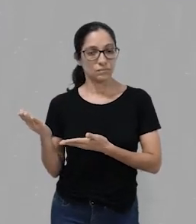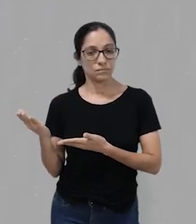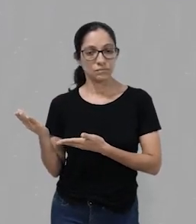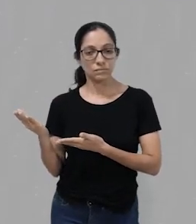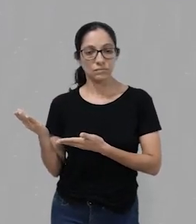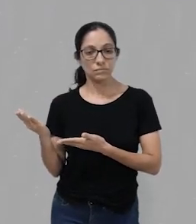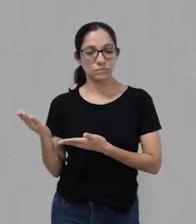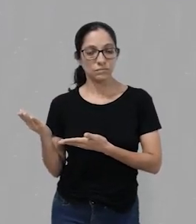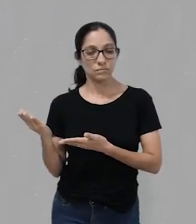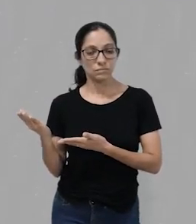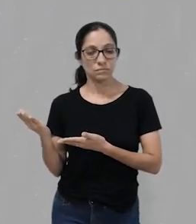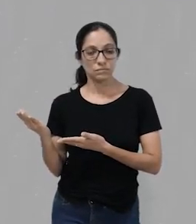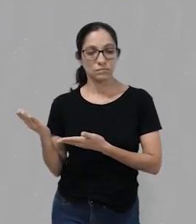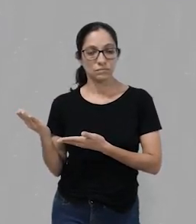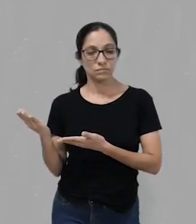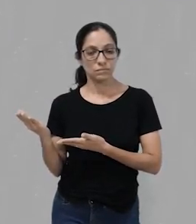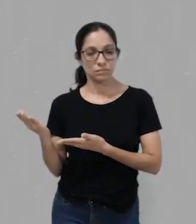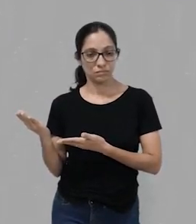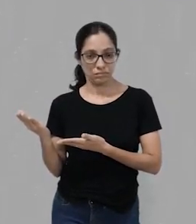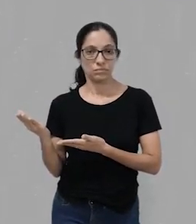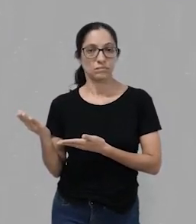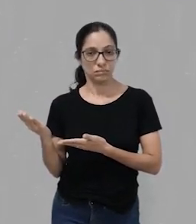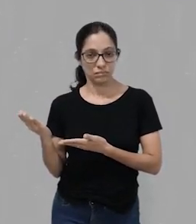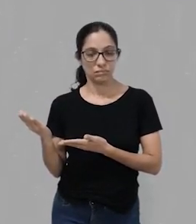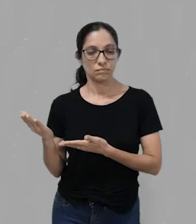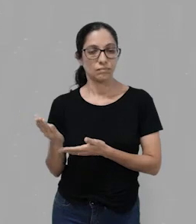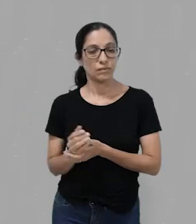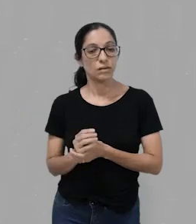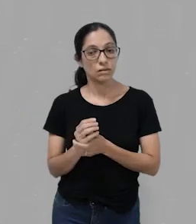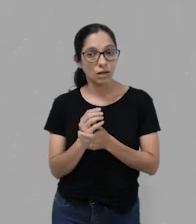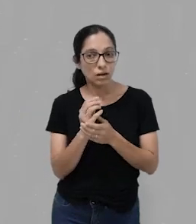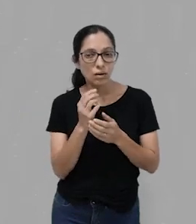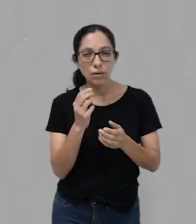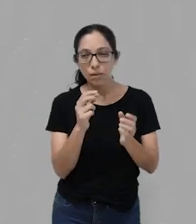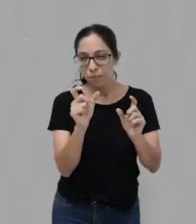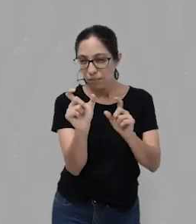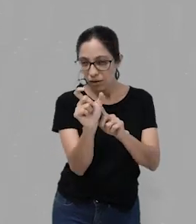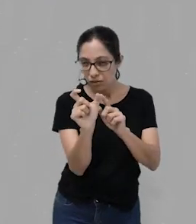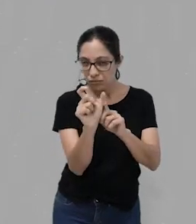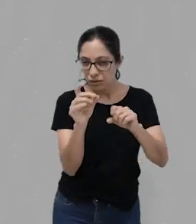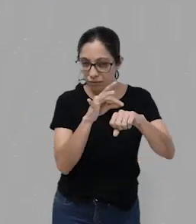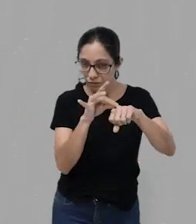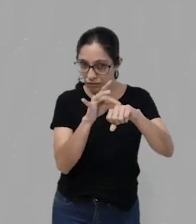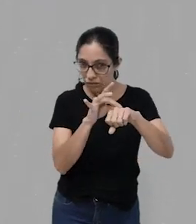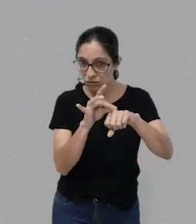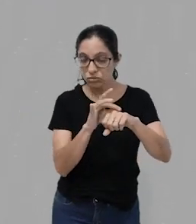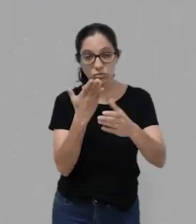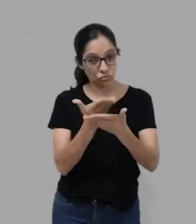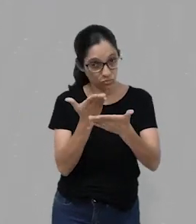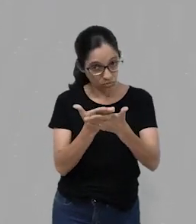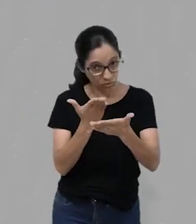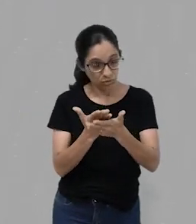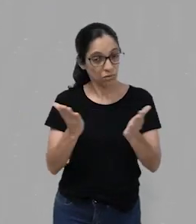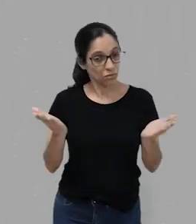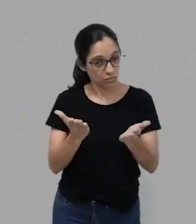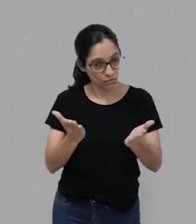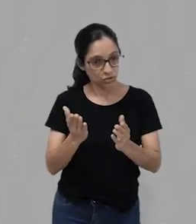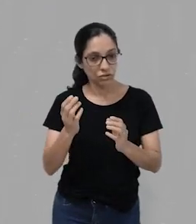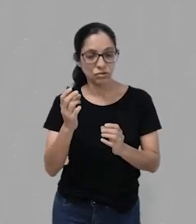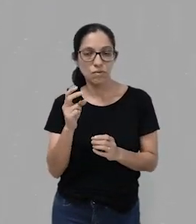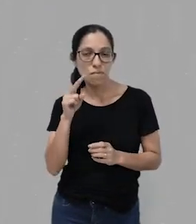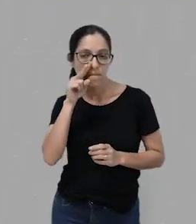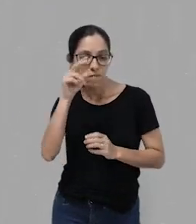equilíbrio, flexibilidade, força e resistência. Está em negrita aqui porque são as duas que nós iremos falar hoje, é de força e